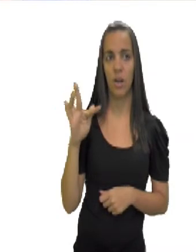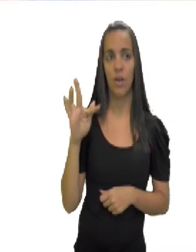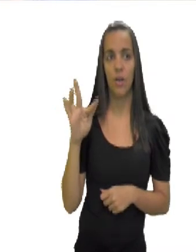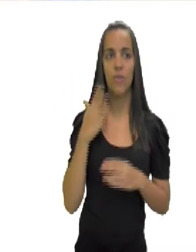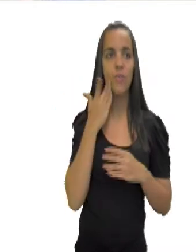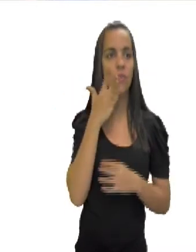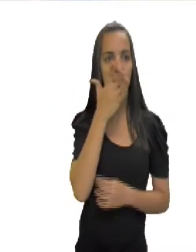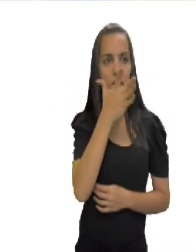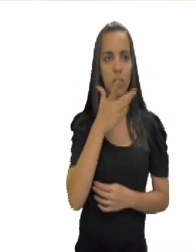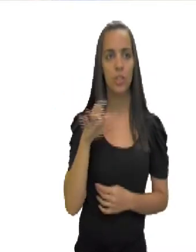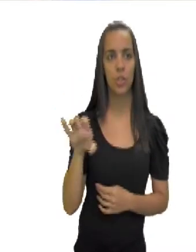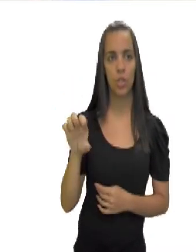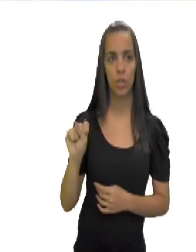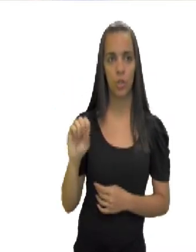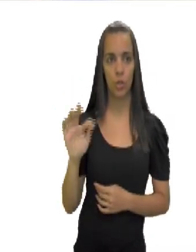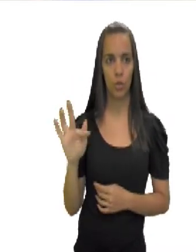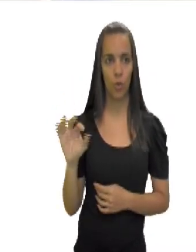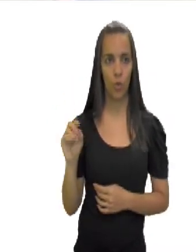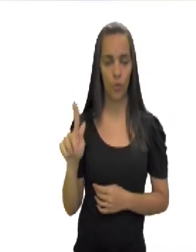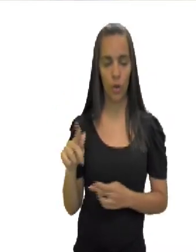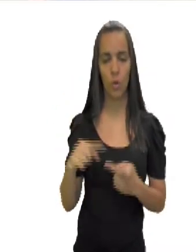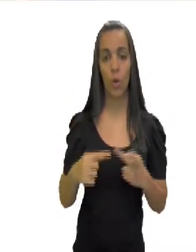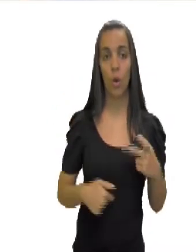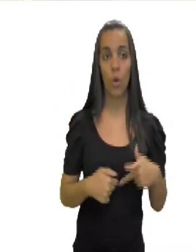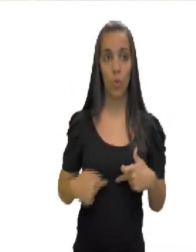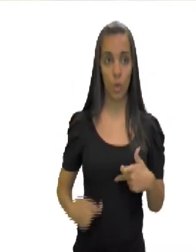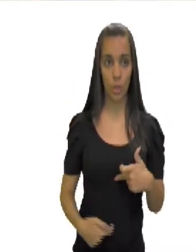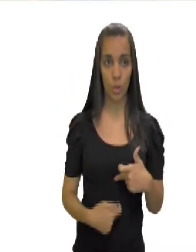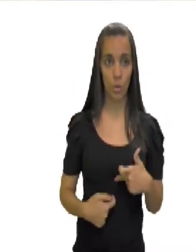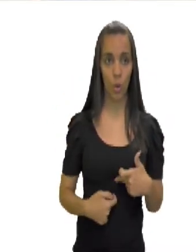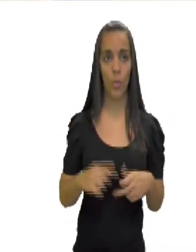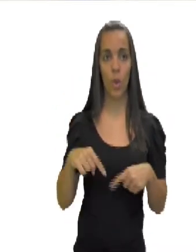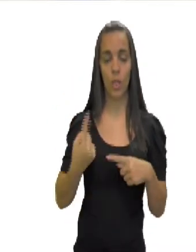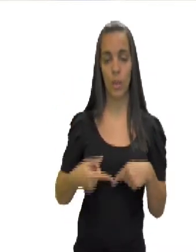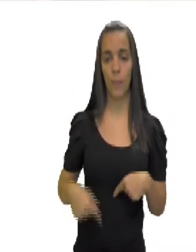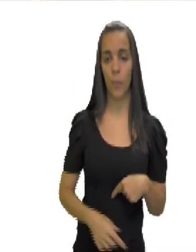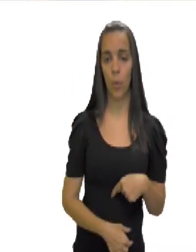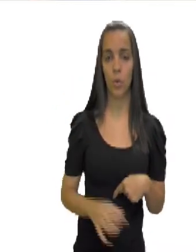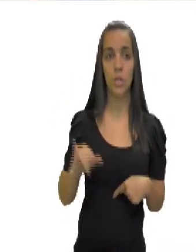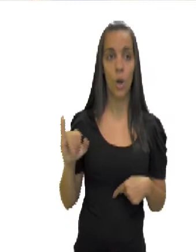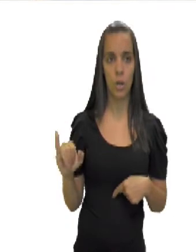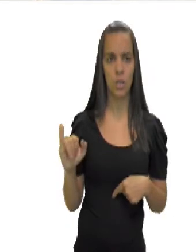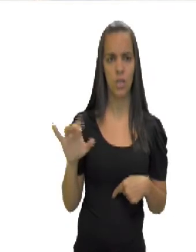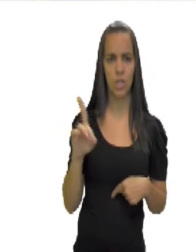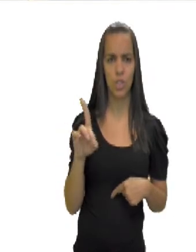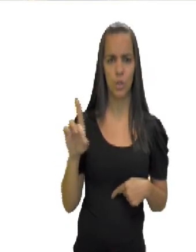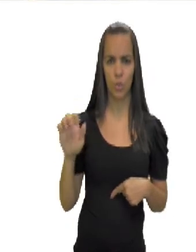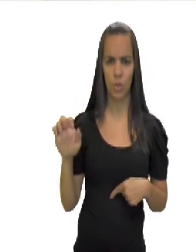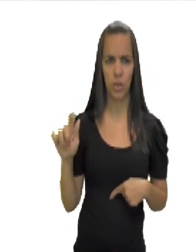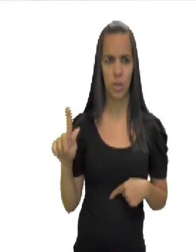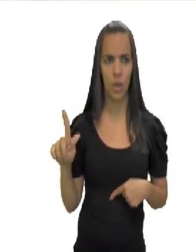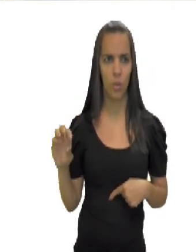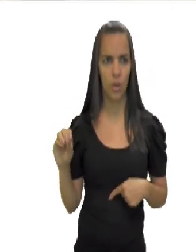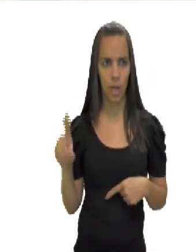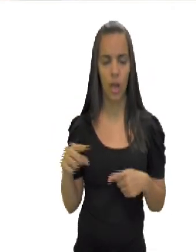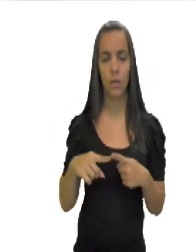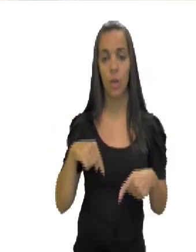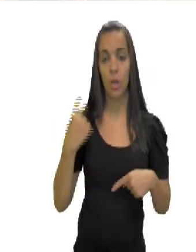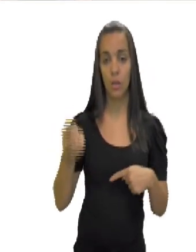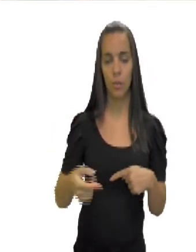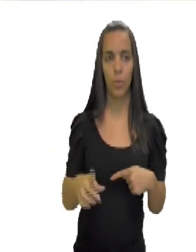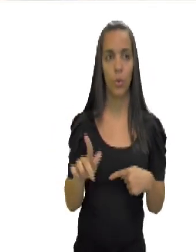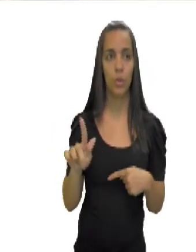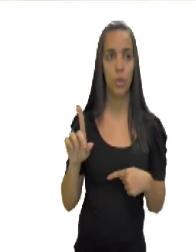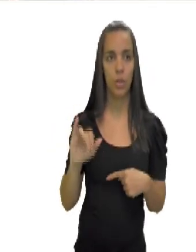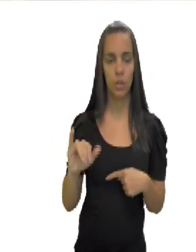delgado, vai para o intestino grosso, aquilo que não é aproveitável, e que é eliminado pelo reto através do